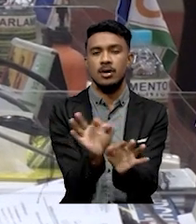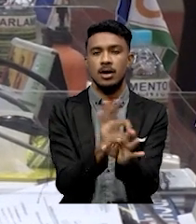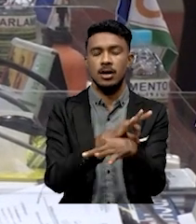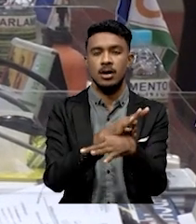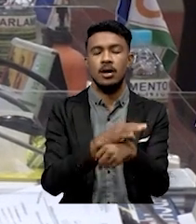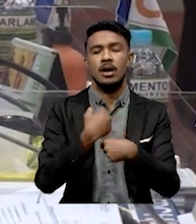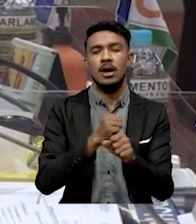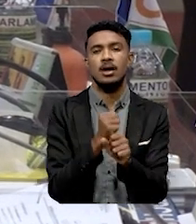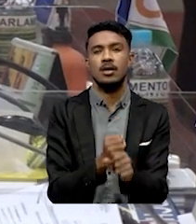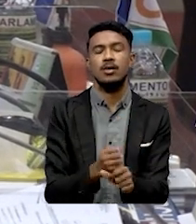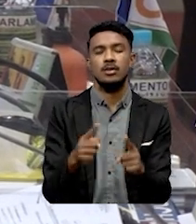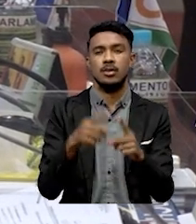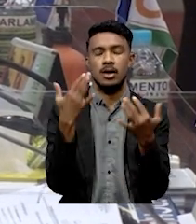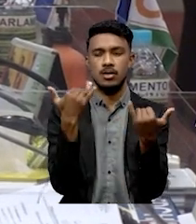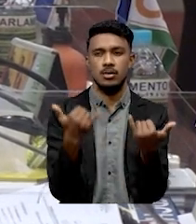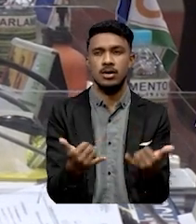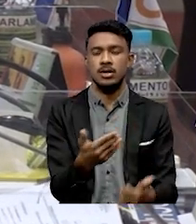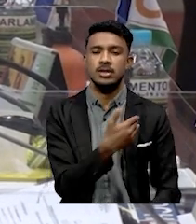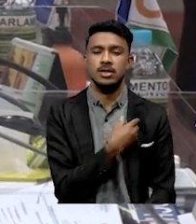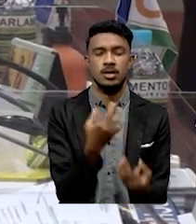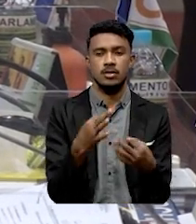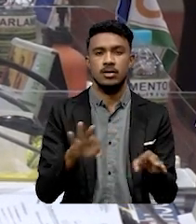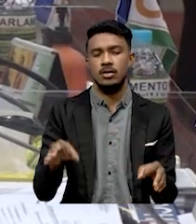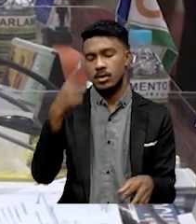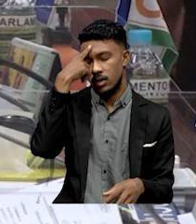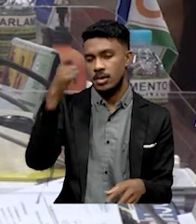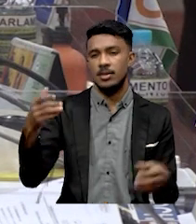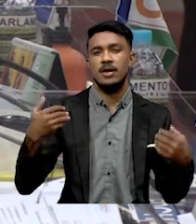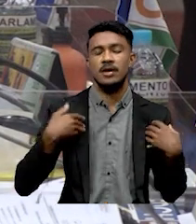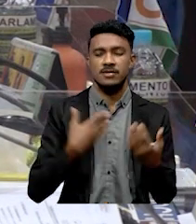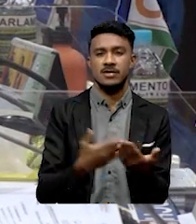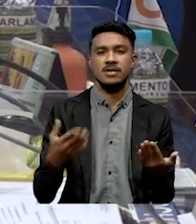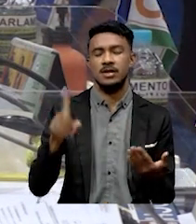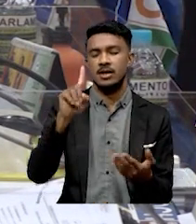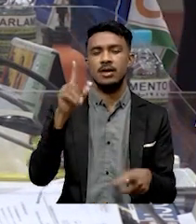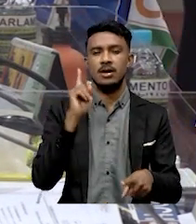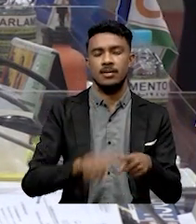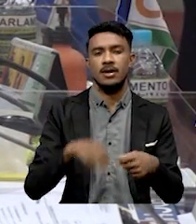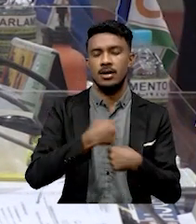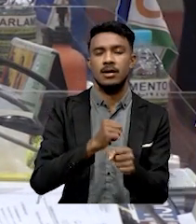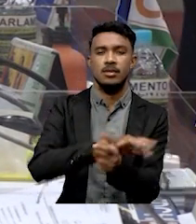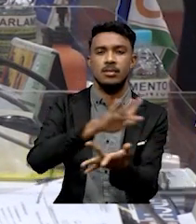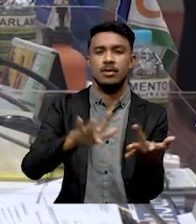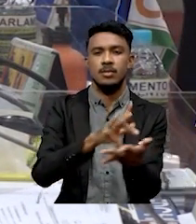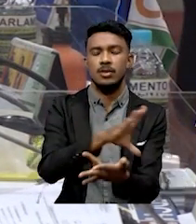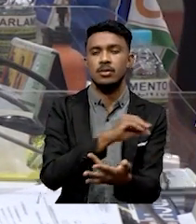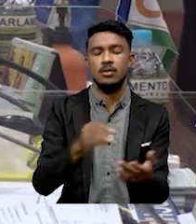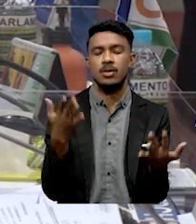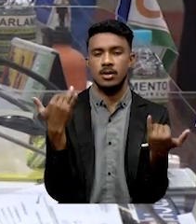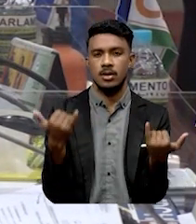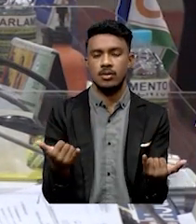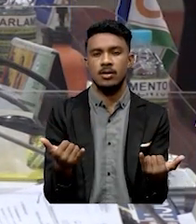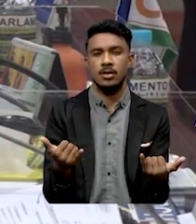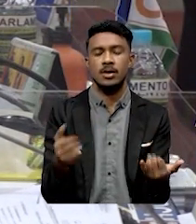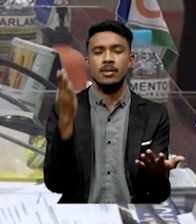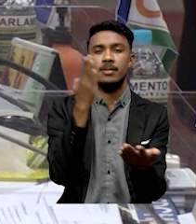tu agora mo sida godu. Tamba ia makina ida avaria. Label halo perasaun. I sucesu tu agora ni